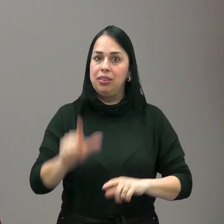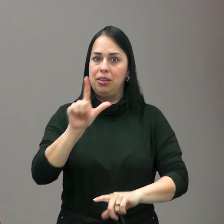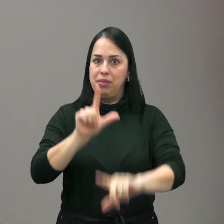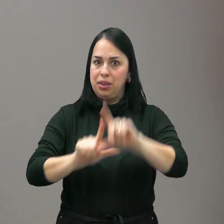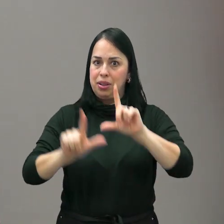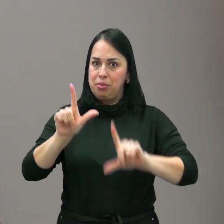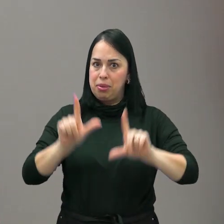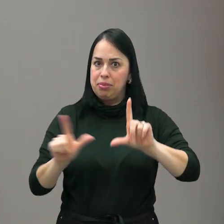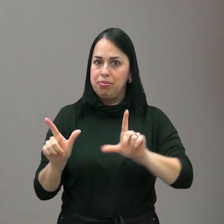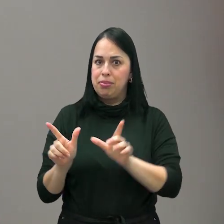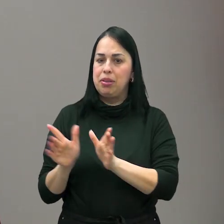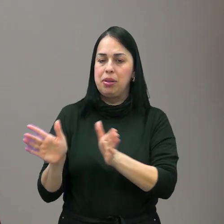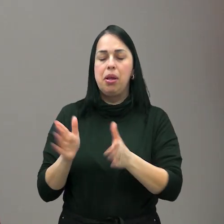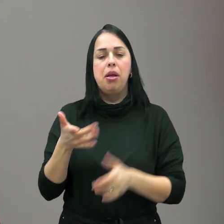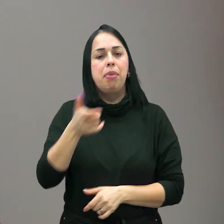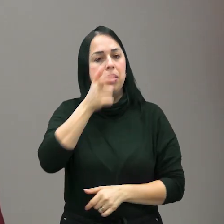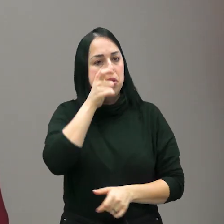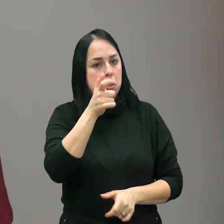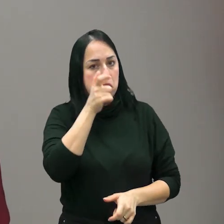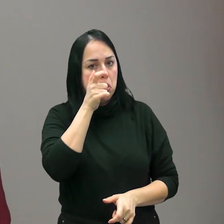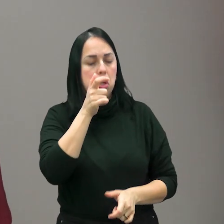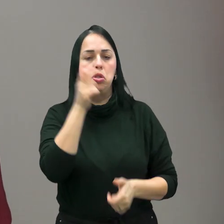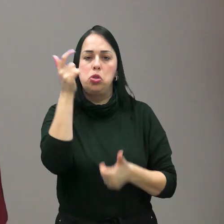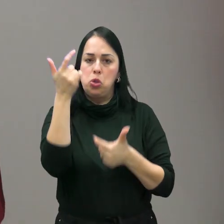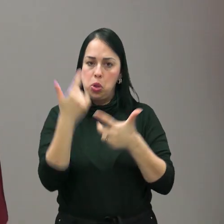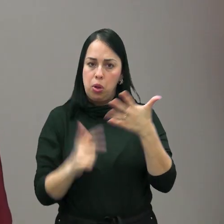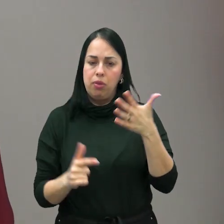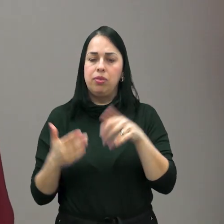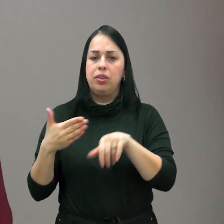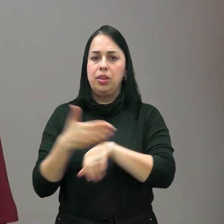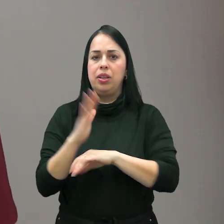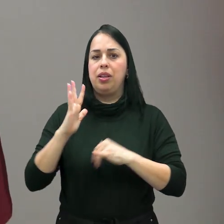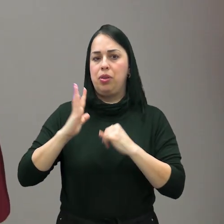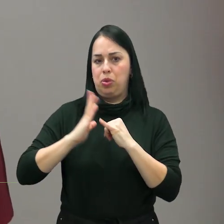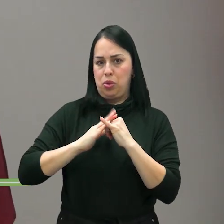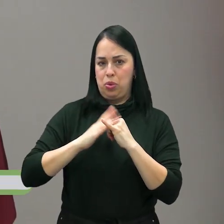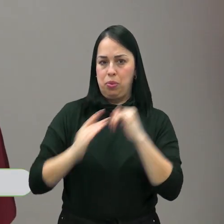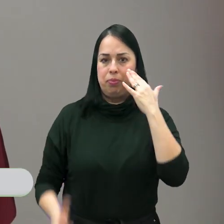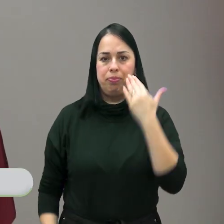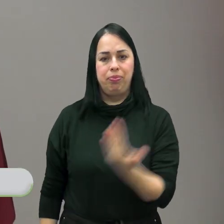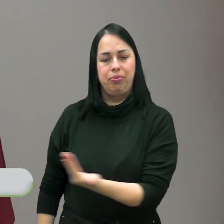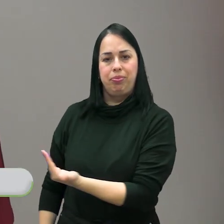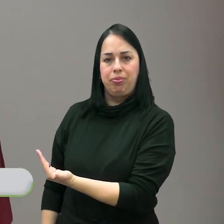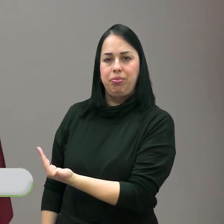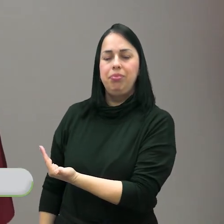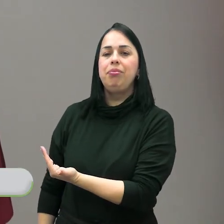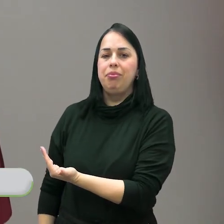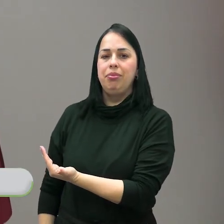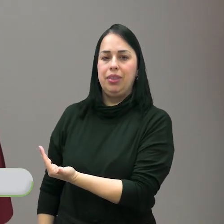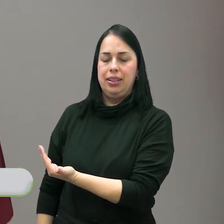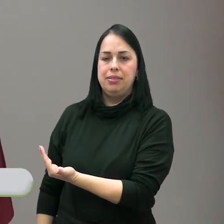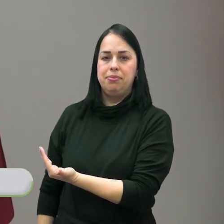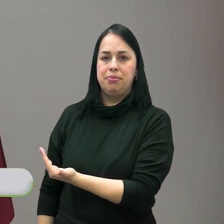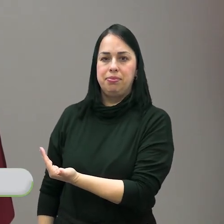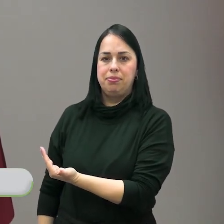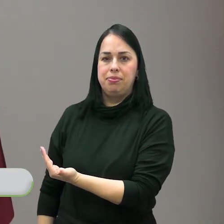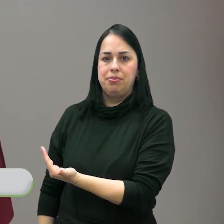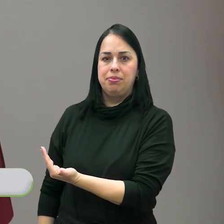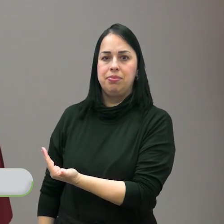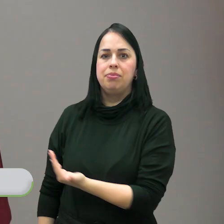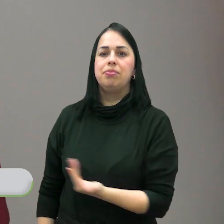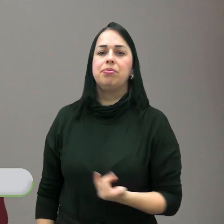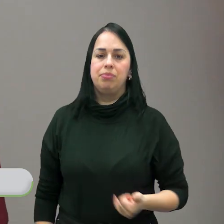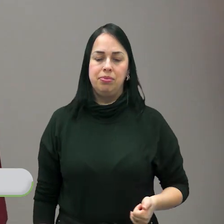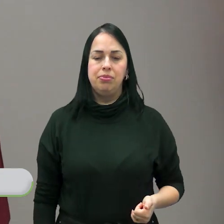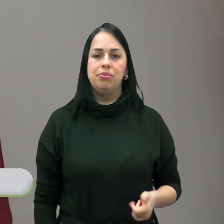Câmara de São José dos Campos. Para rever este programa na íntegra, é só acessar o nosso canal youtube.com/TV